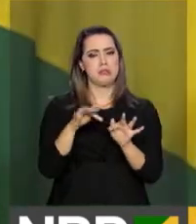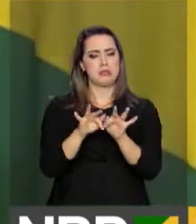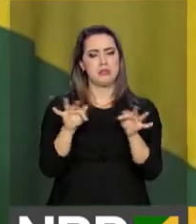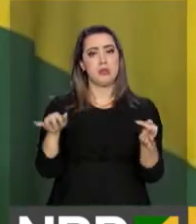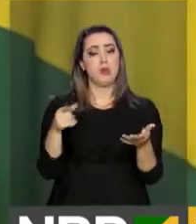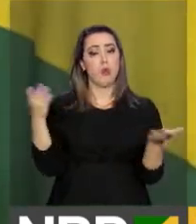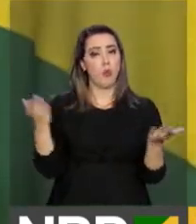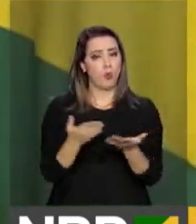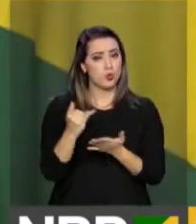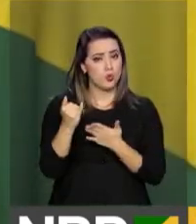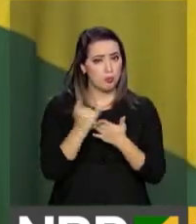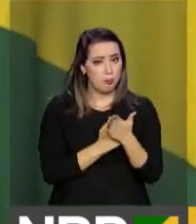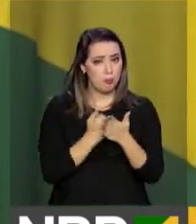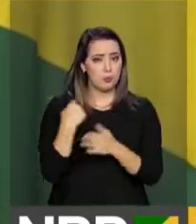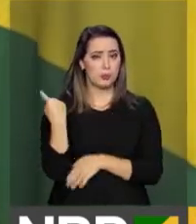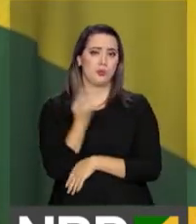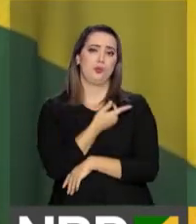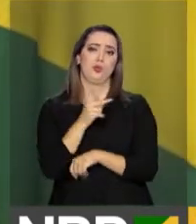país